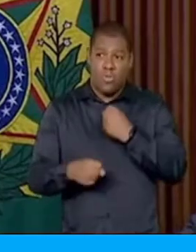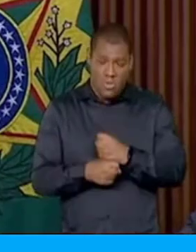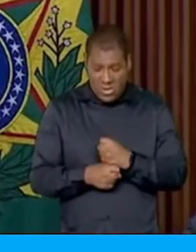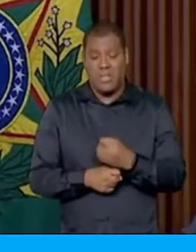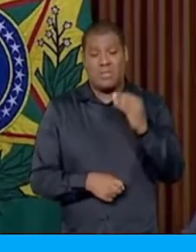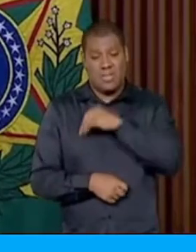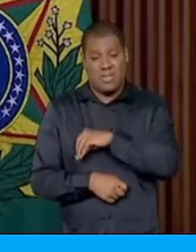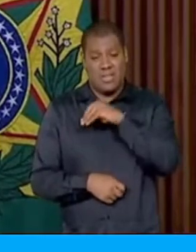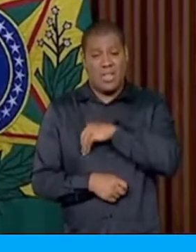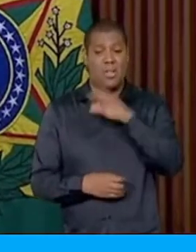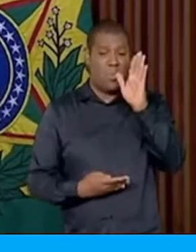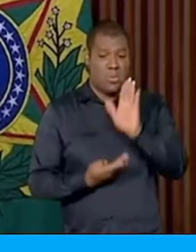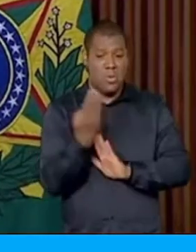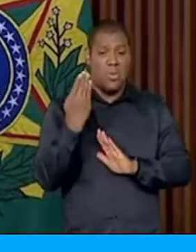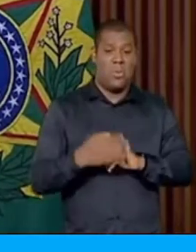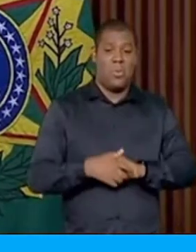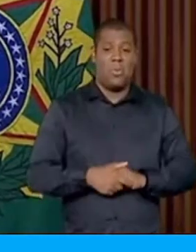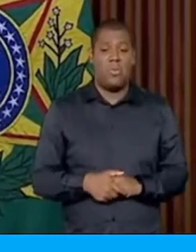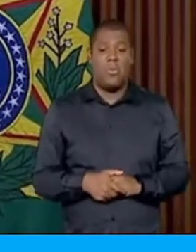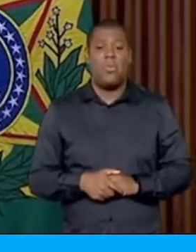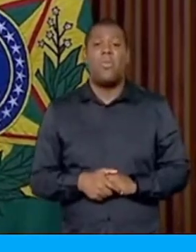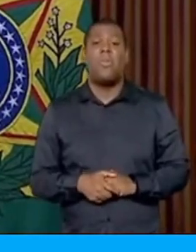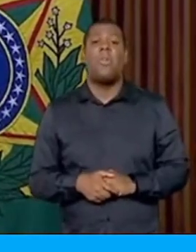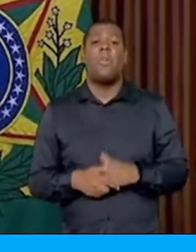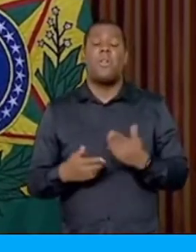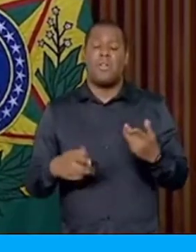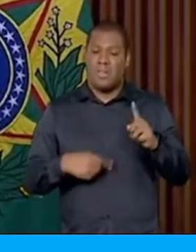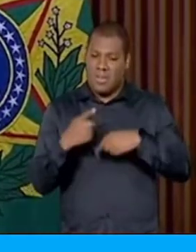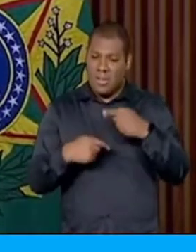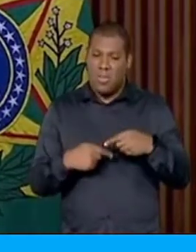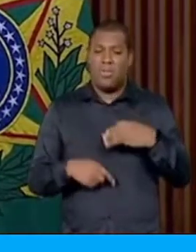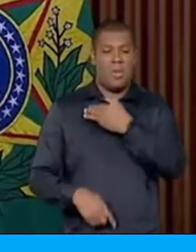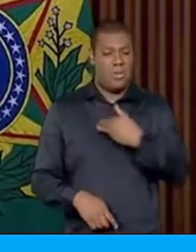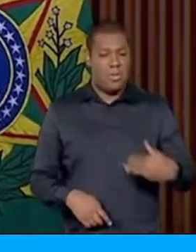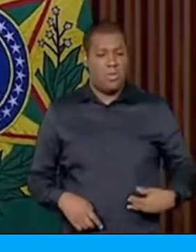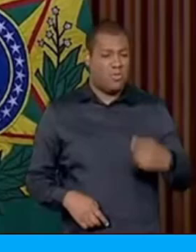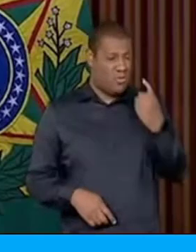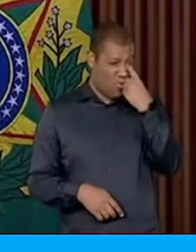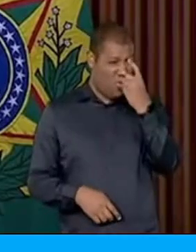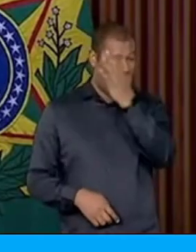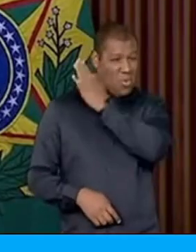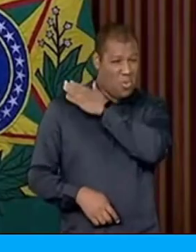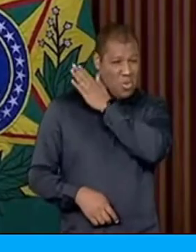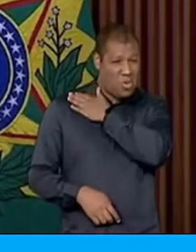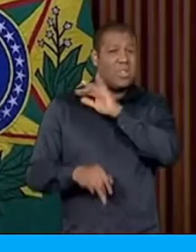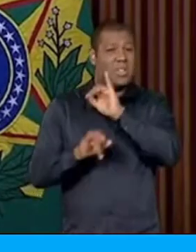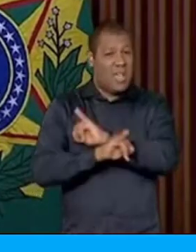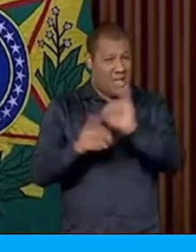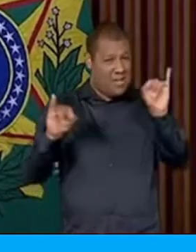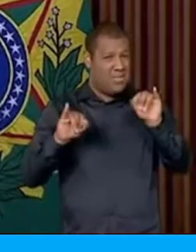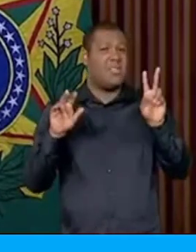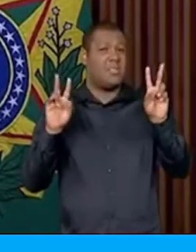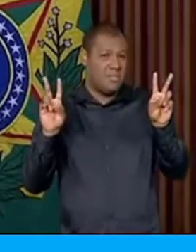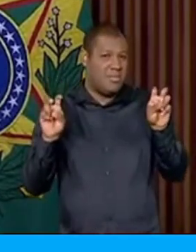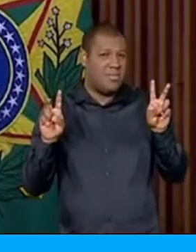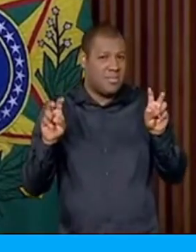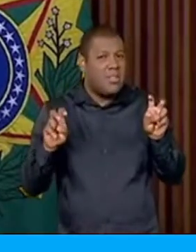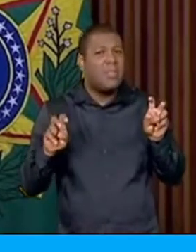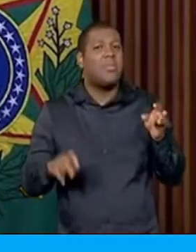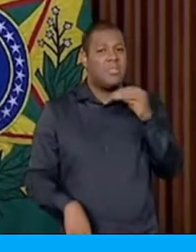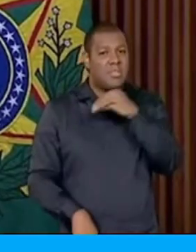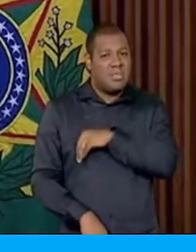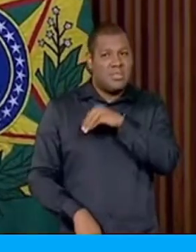inflação. Todo mundo sabe as coisas que o Rui vai falar aqui, sabe da recuperação da massa salarial, mas todo mundo